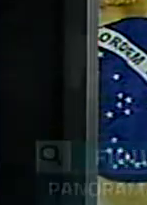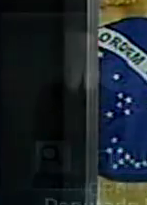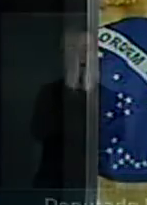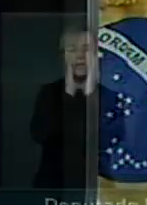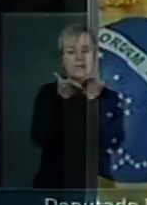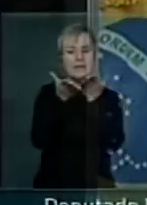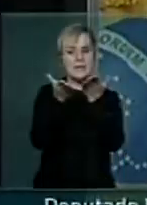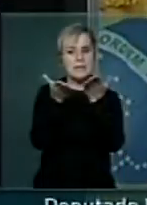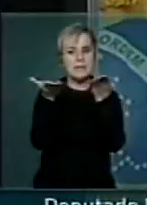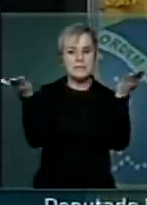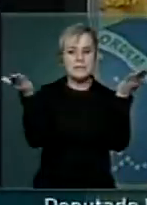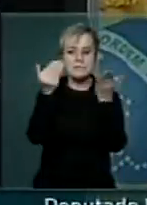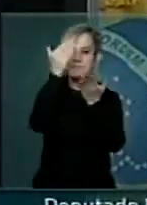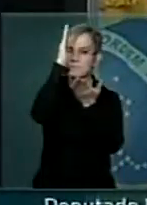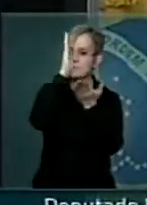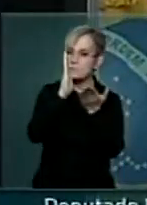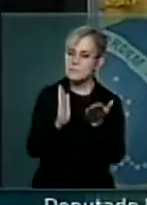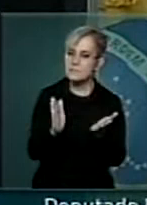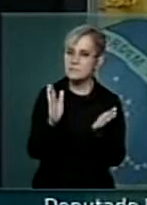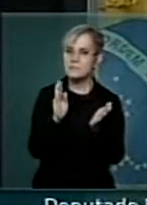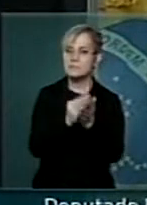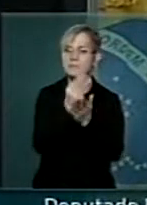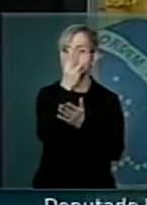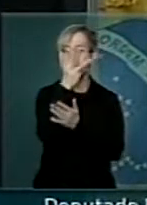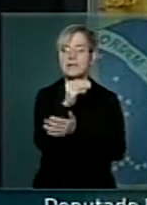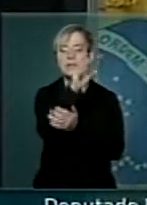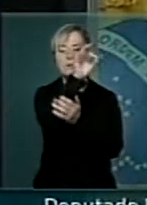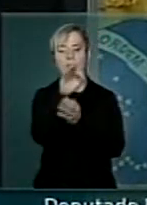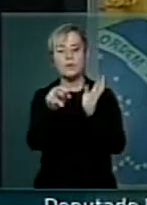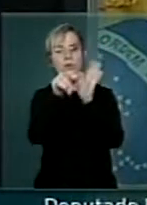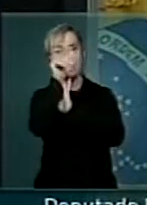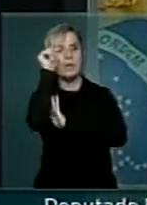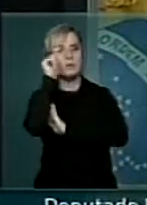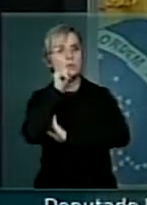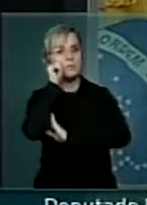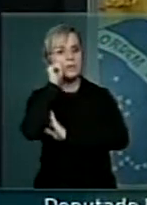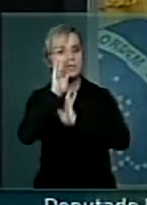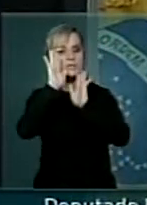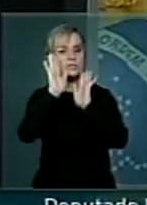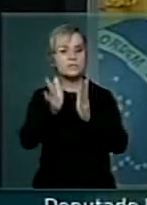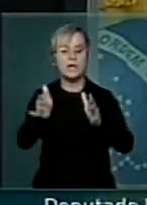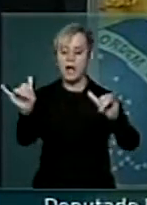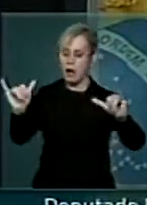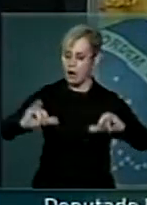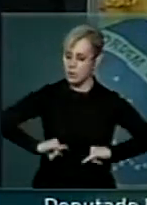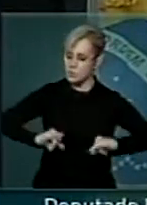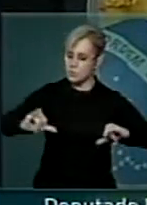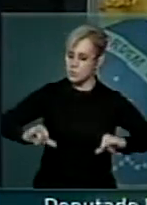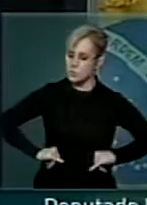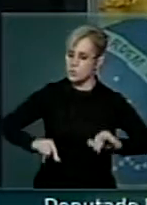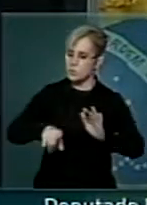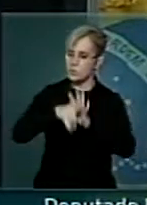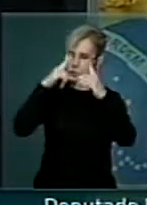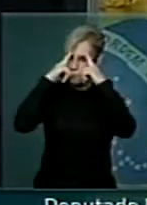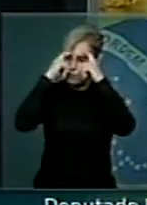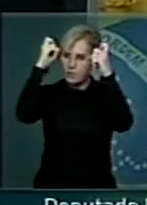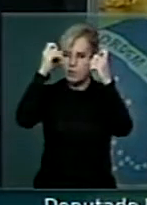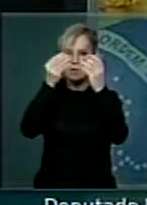de 30% das brasileiras já sofreram algum tipo de violência.